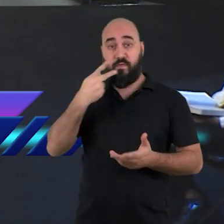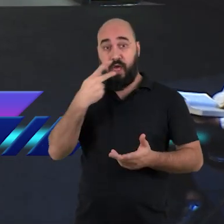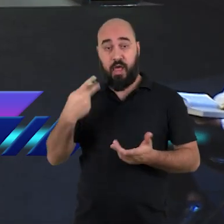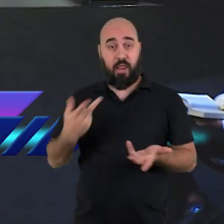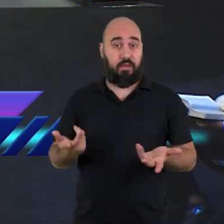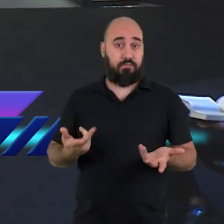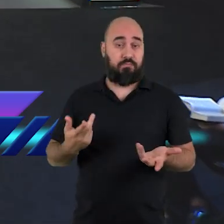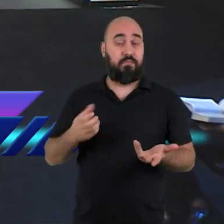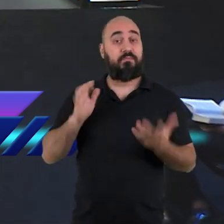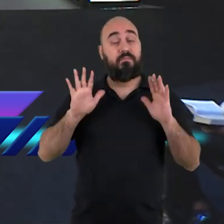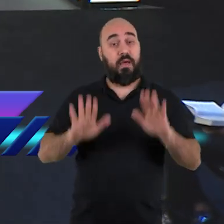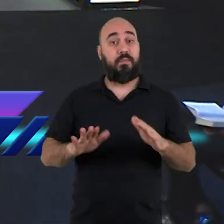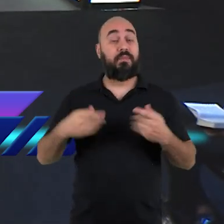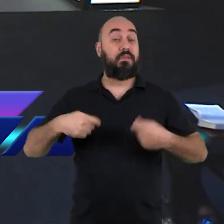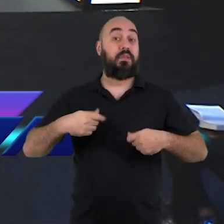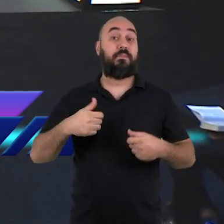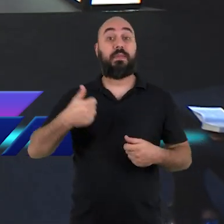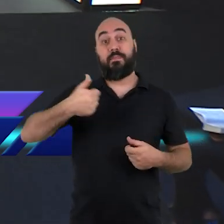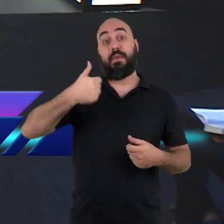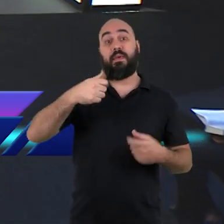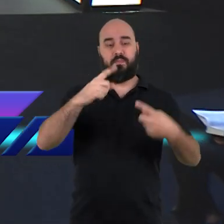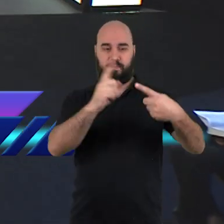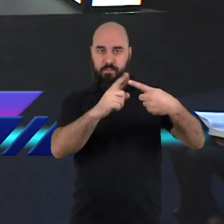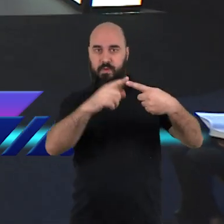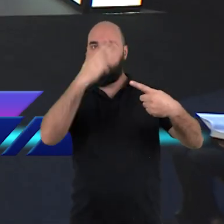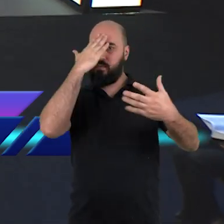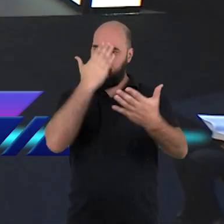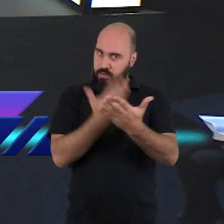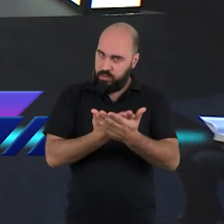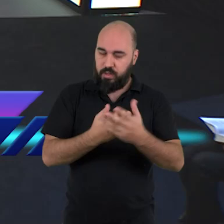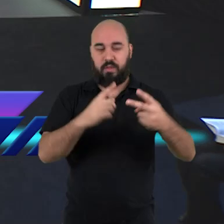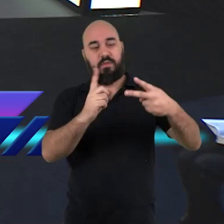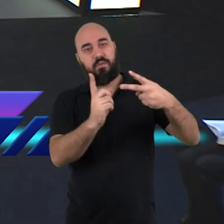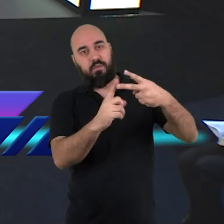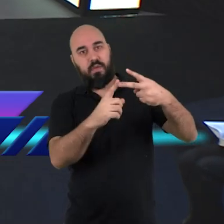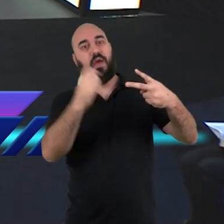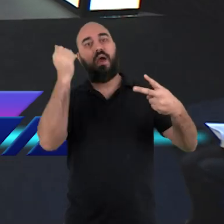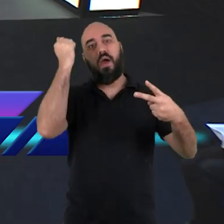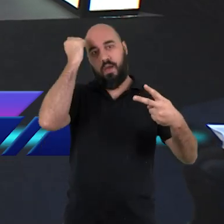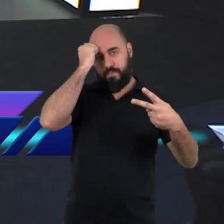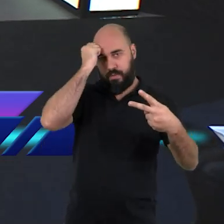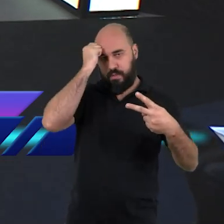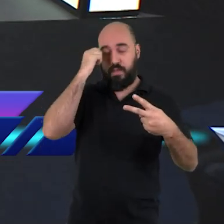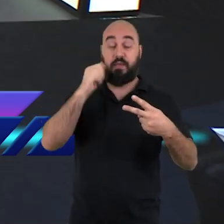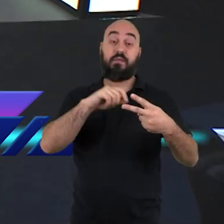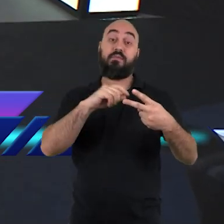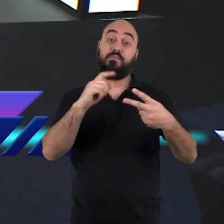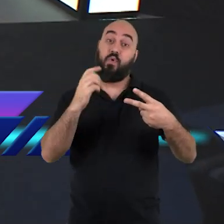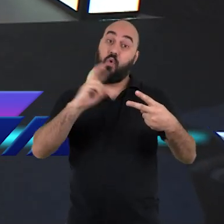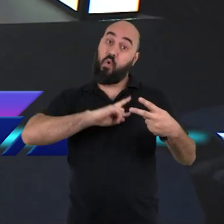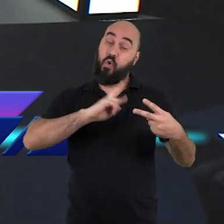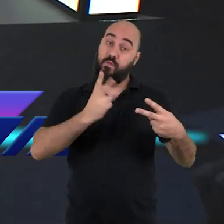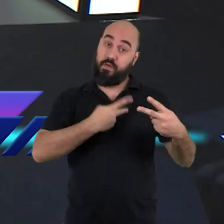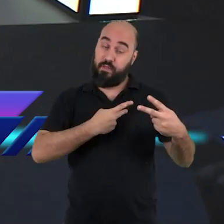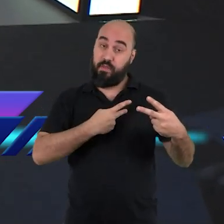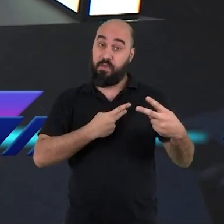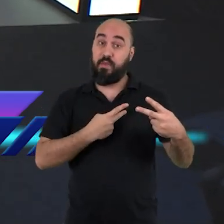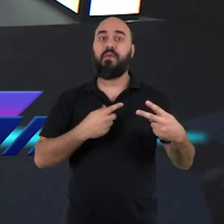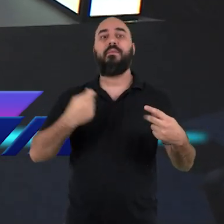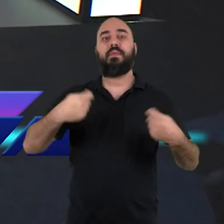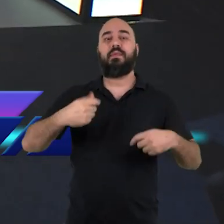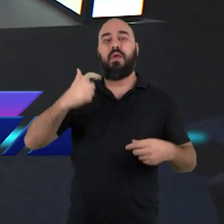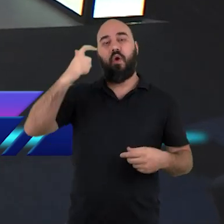para a salvação você precisa primeiro crer. E crer é confiar. Depois você precisa arrepender-se e se converter. Então